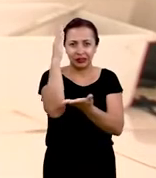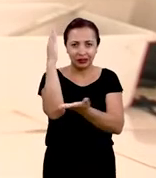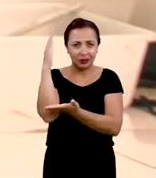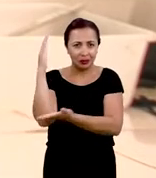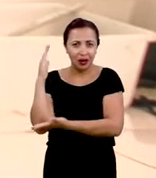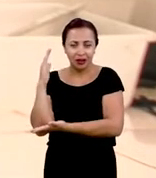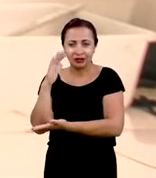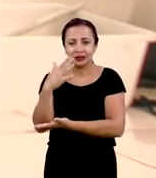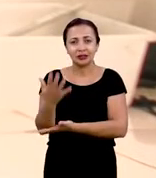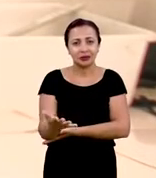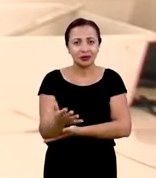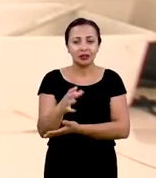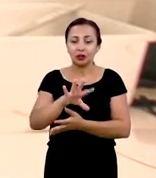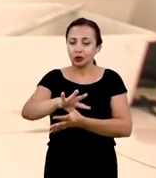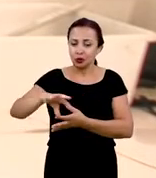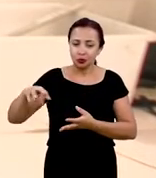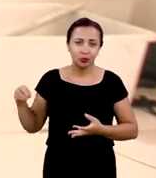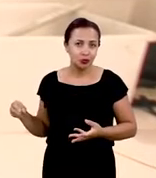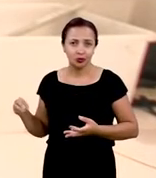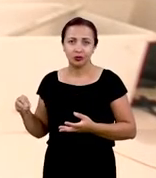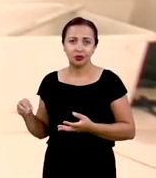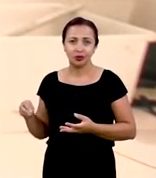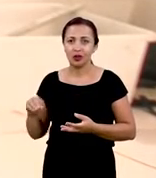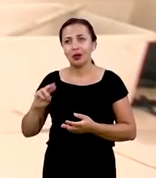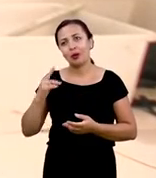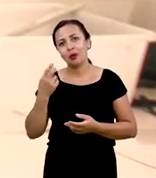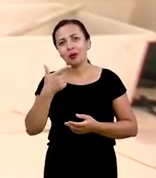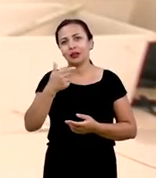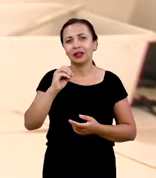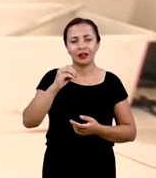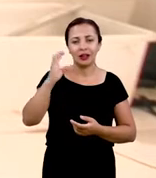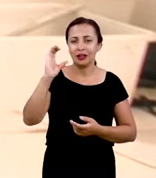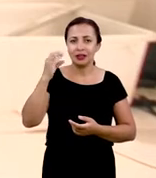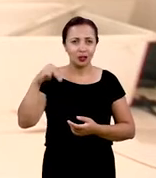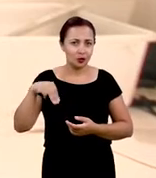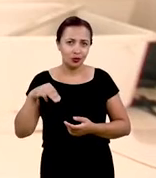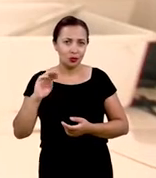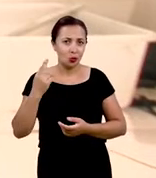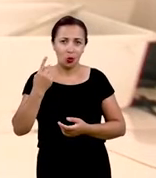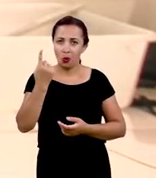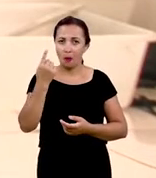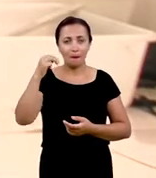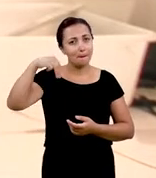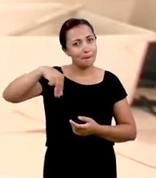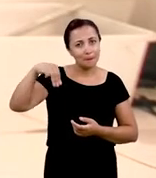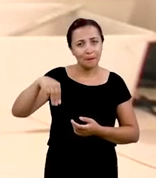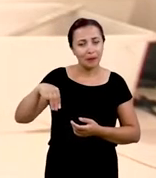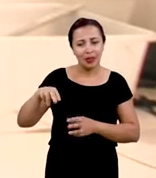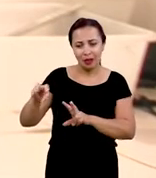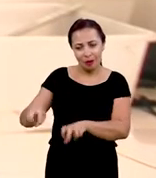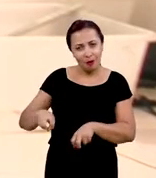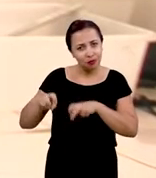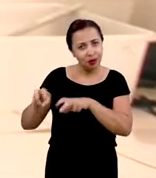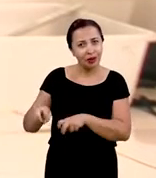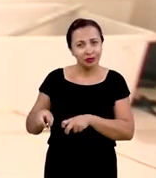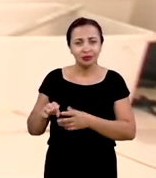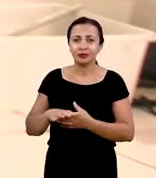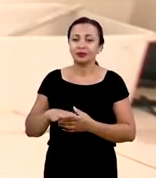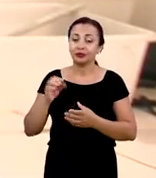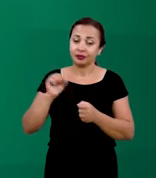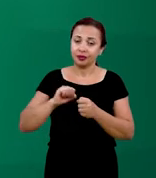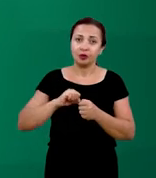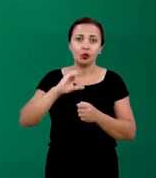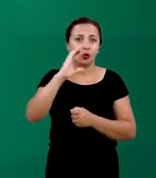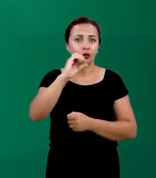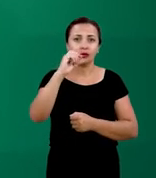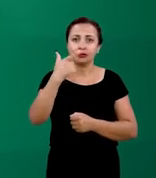e tira parte daquele solo, seja 10 centímetros de solo, seja 1 metro de solo, escavando, a gente vai fazer com